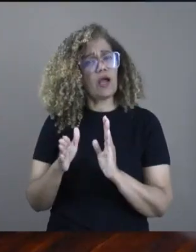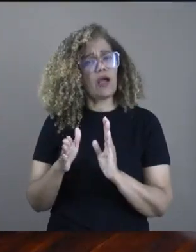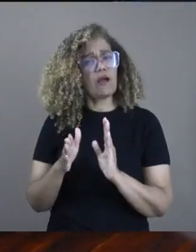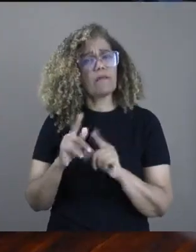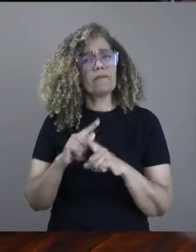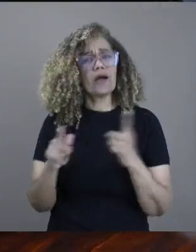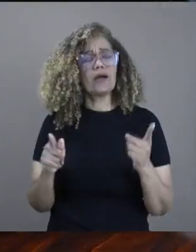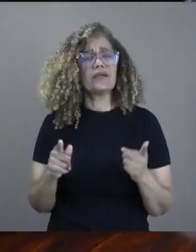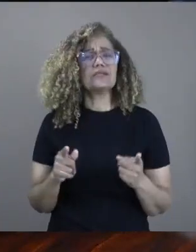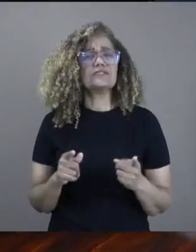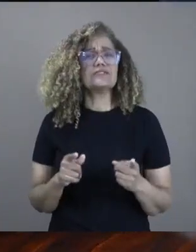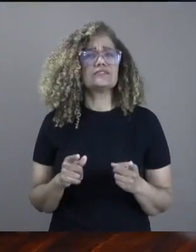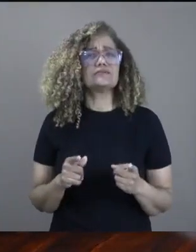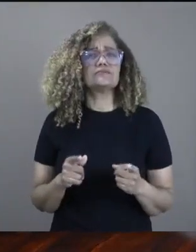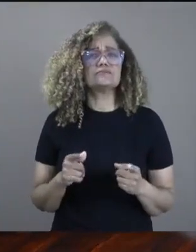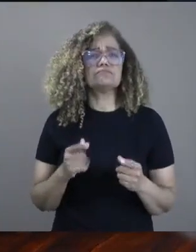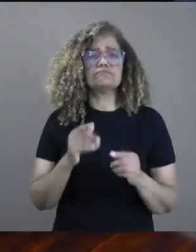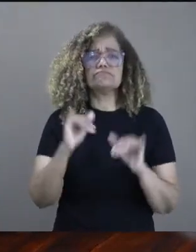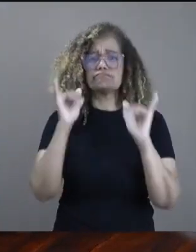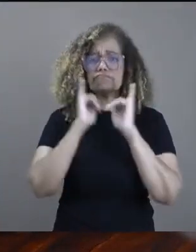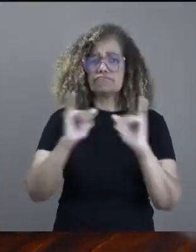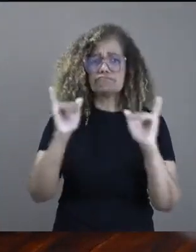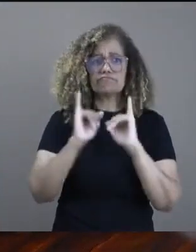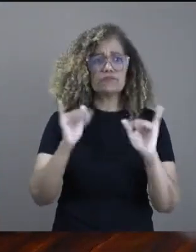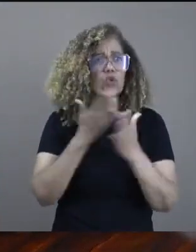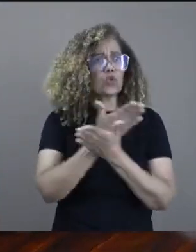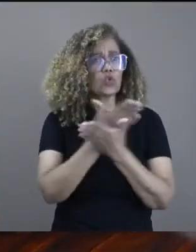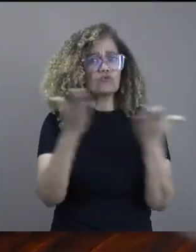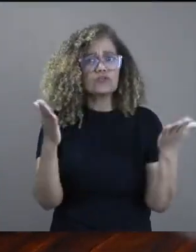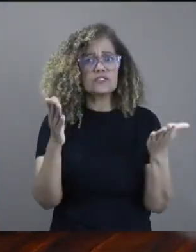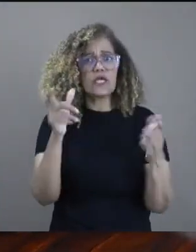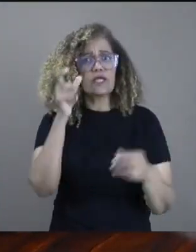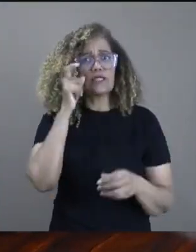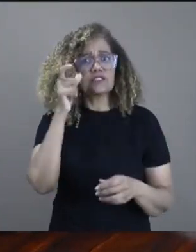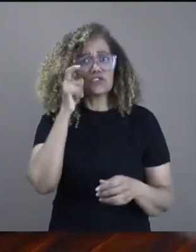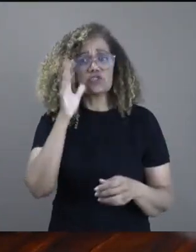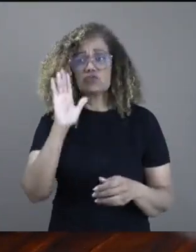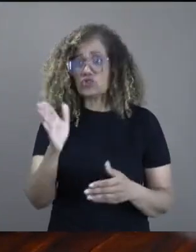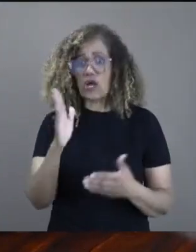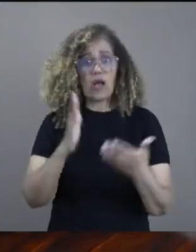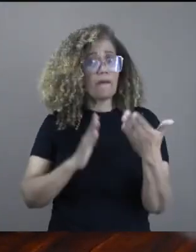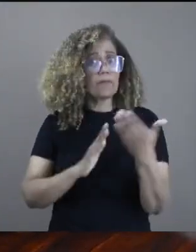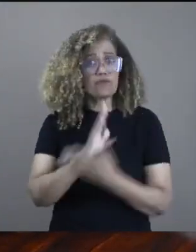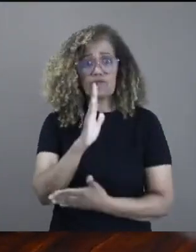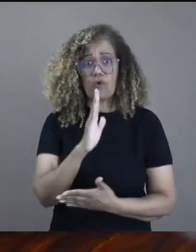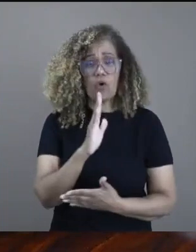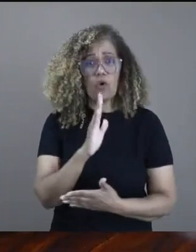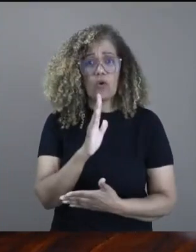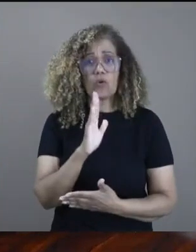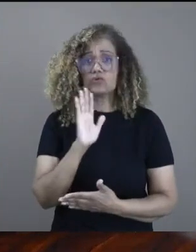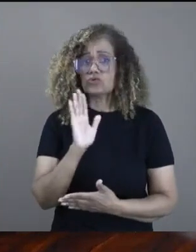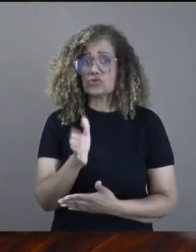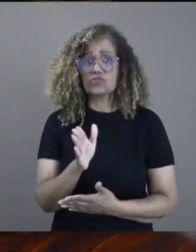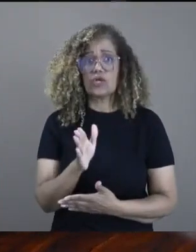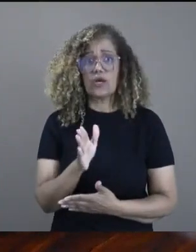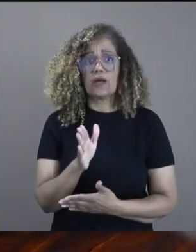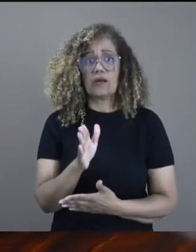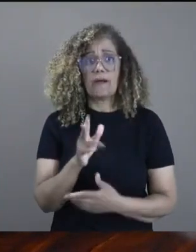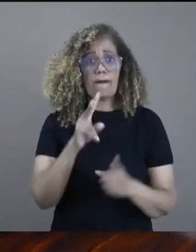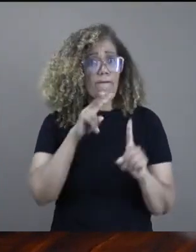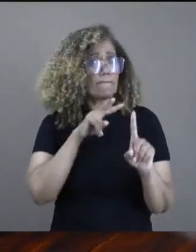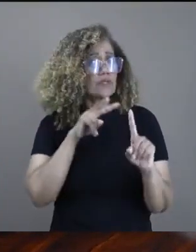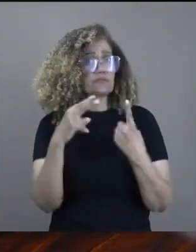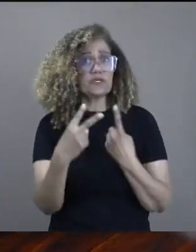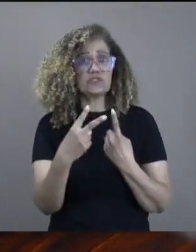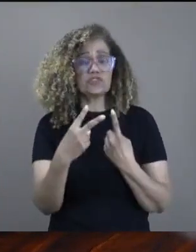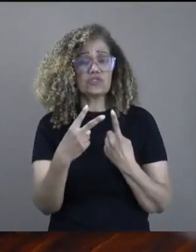coração para todos aqueles que estão assistindo O Senado já aprovou a perspectiva de que o o